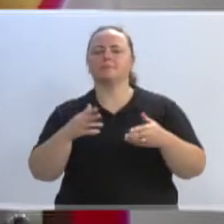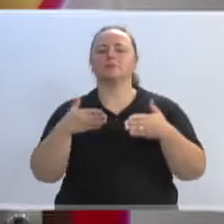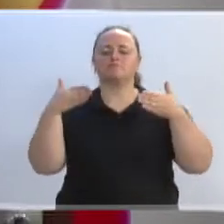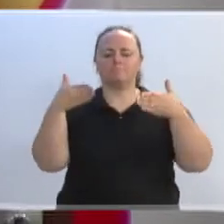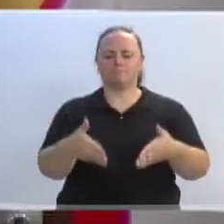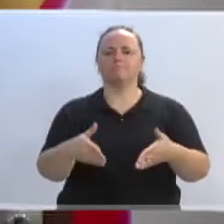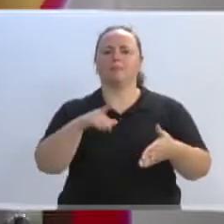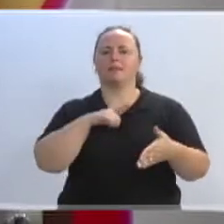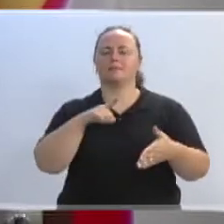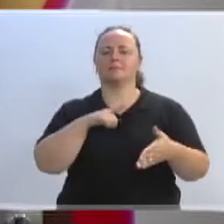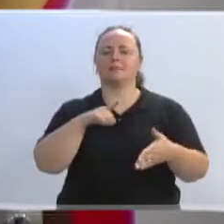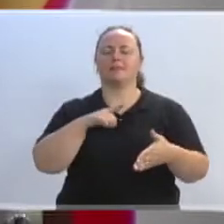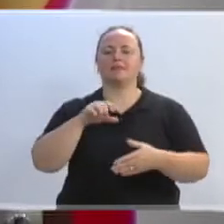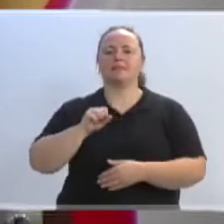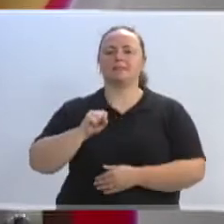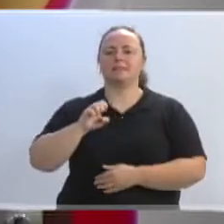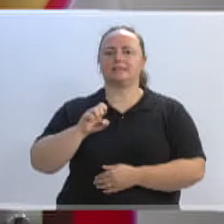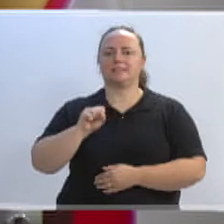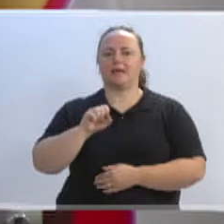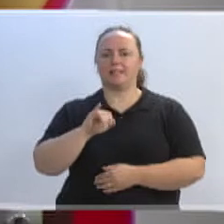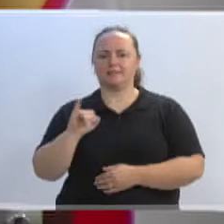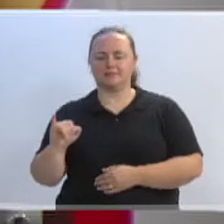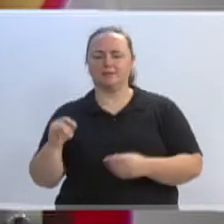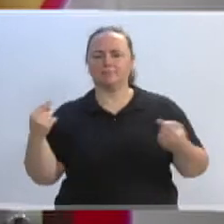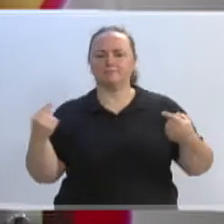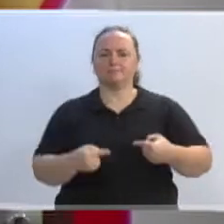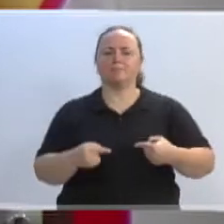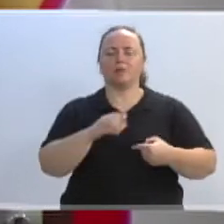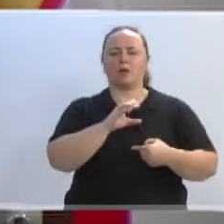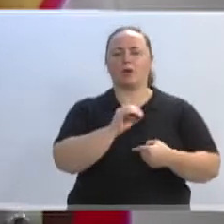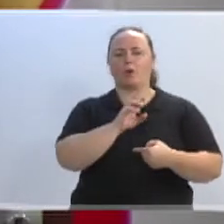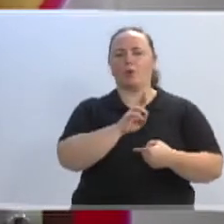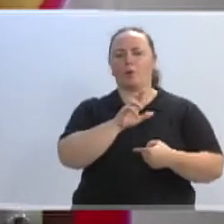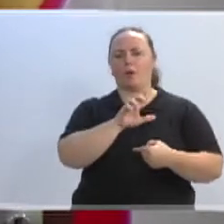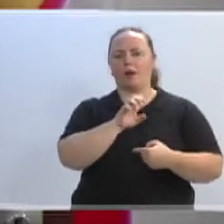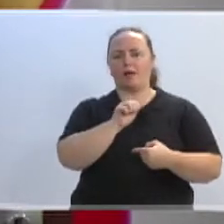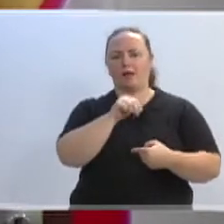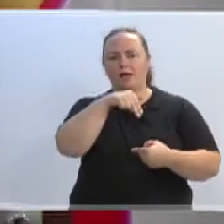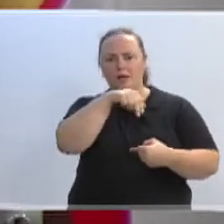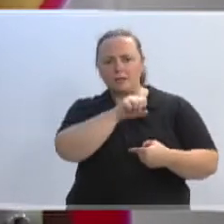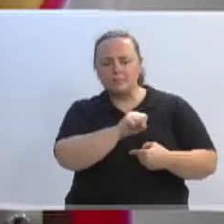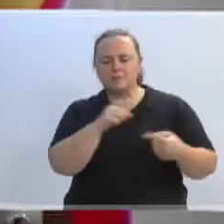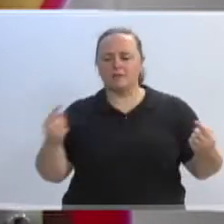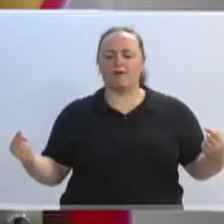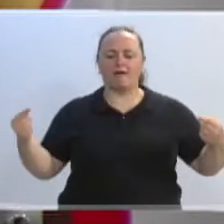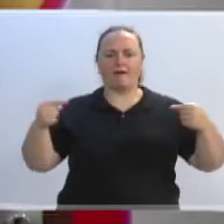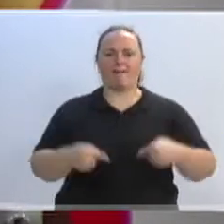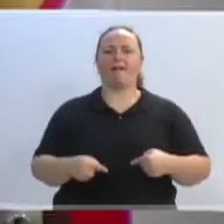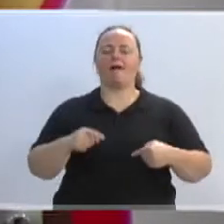SESI, Beck Orleans, Beck rumo à caminhada à volta à Série B.